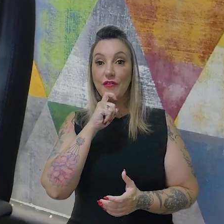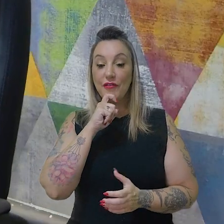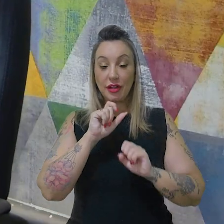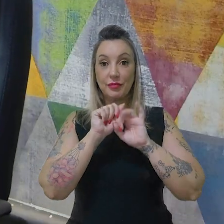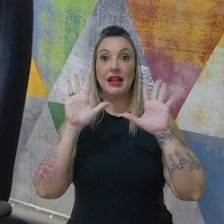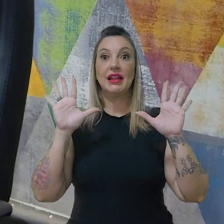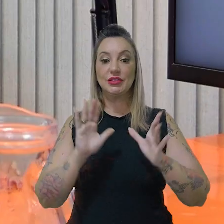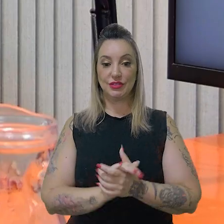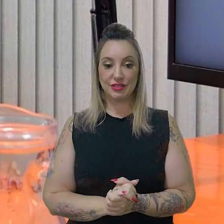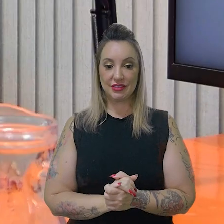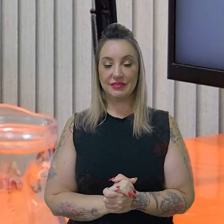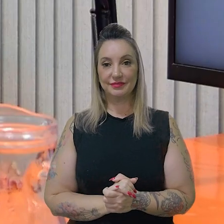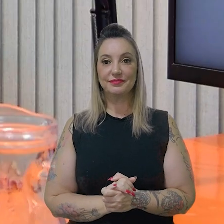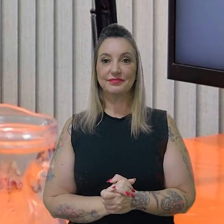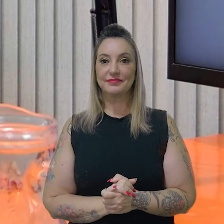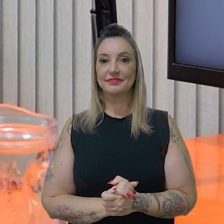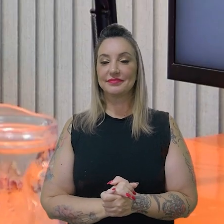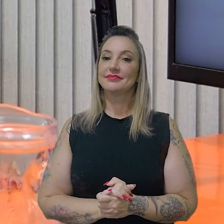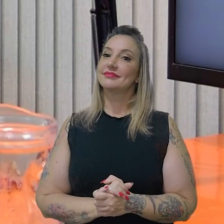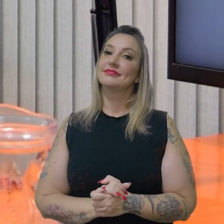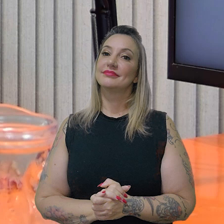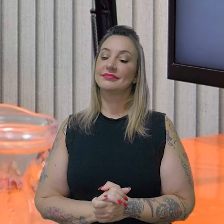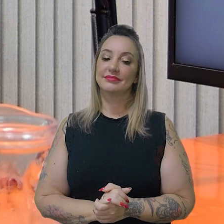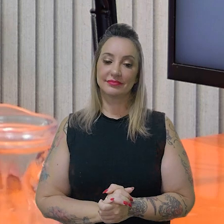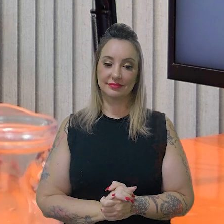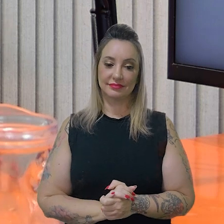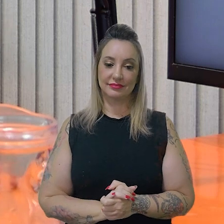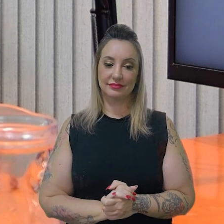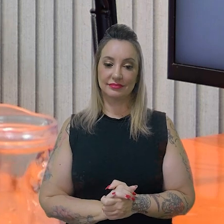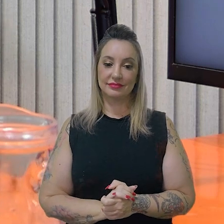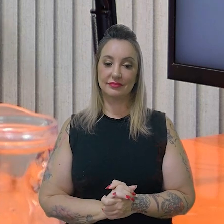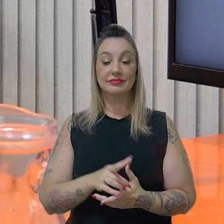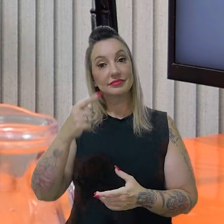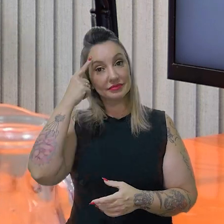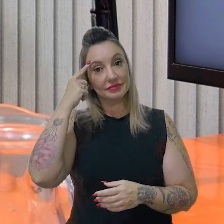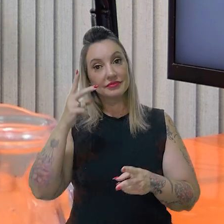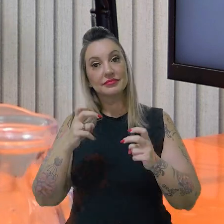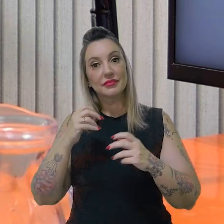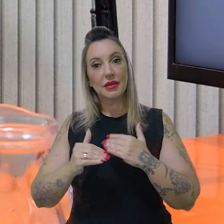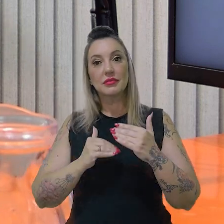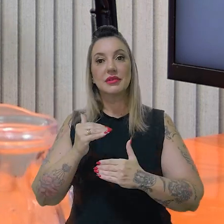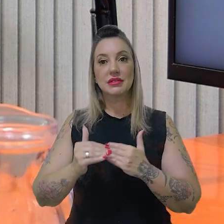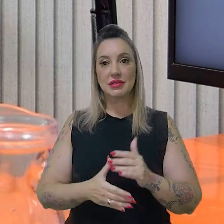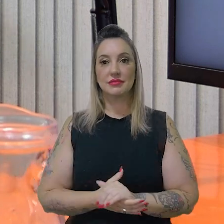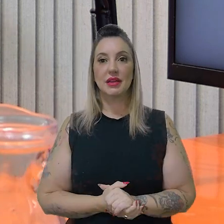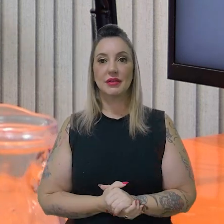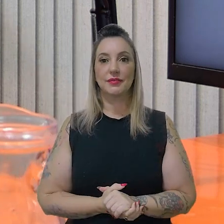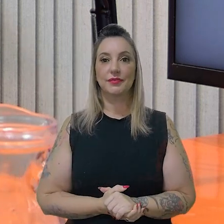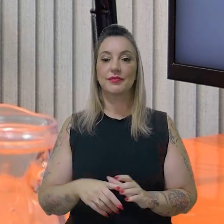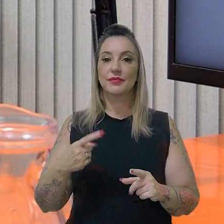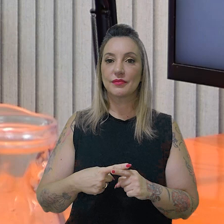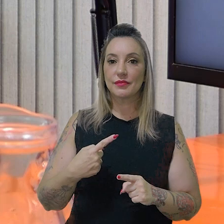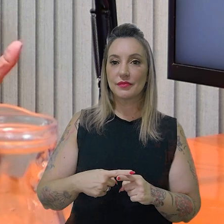ah inverno brilhante E aí a a desom blante ela tem que perceber esse processo né Por que que